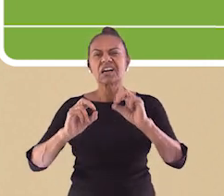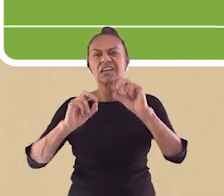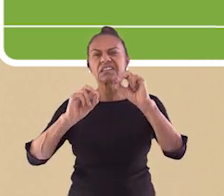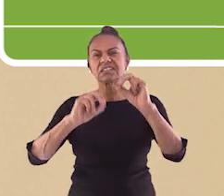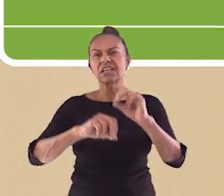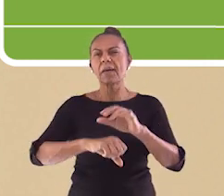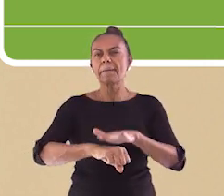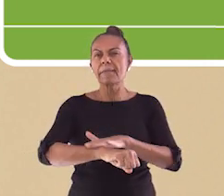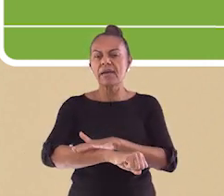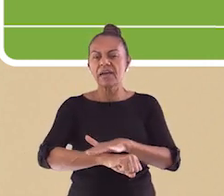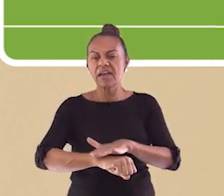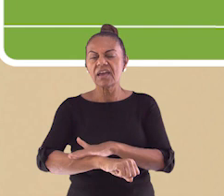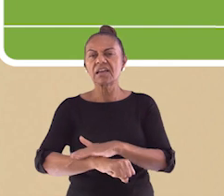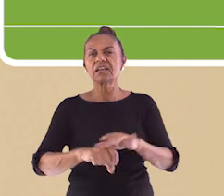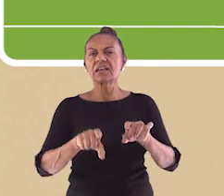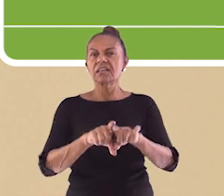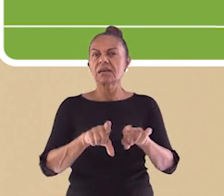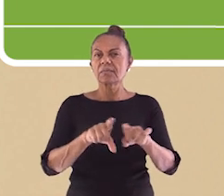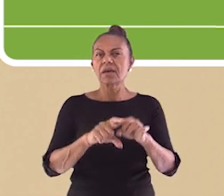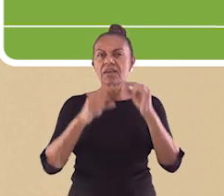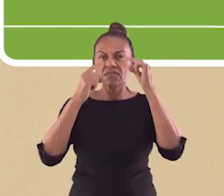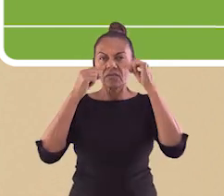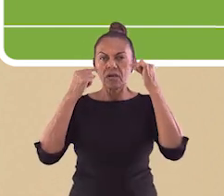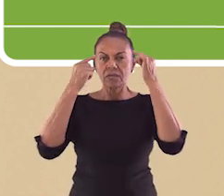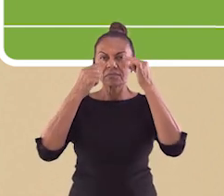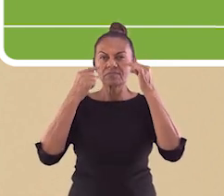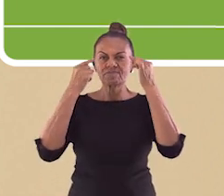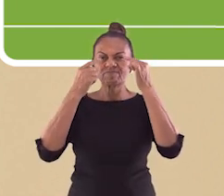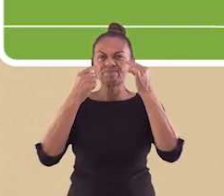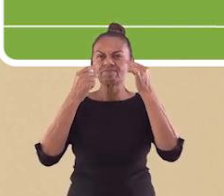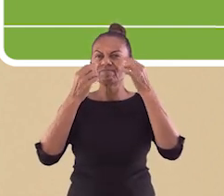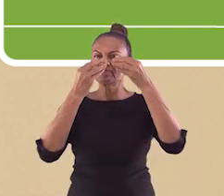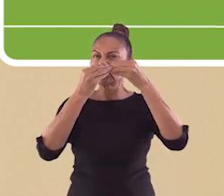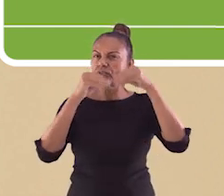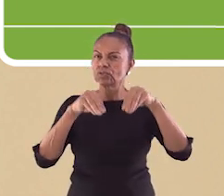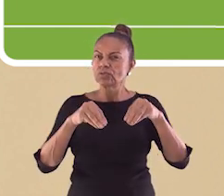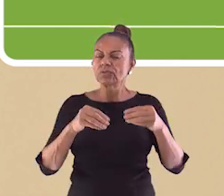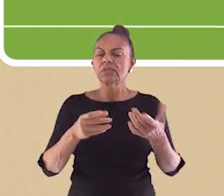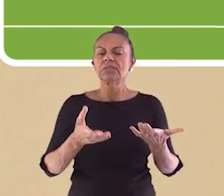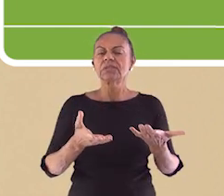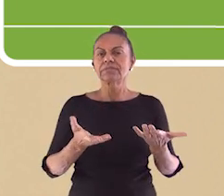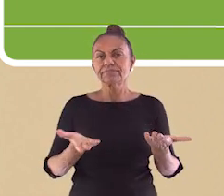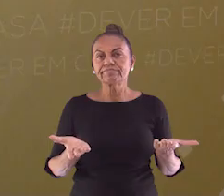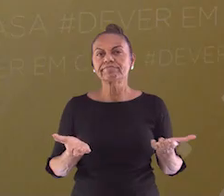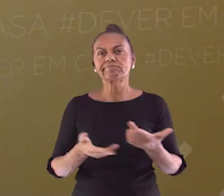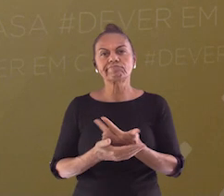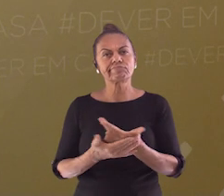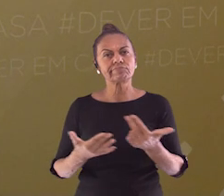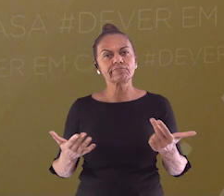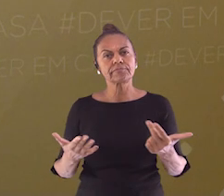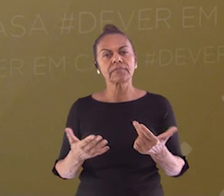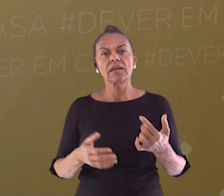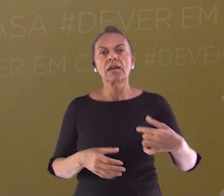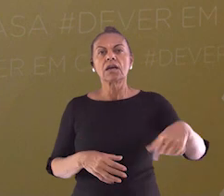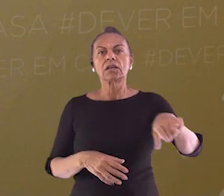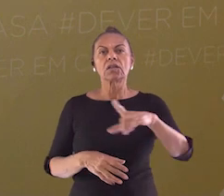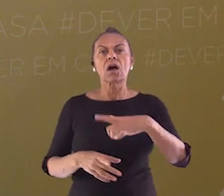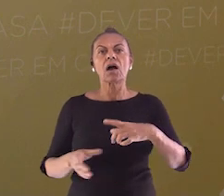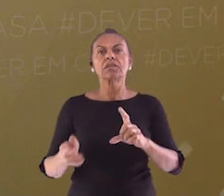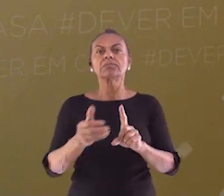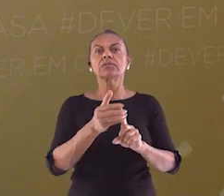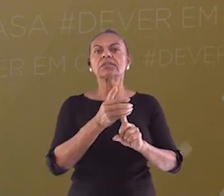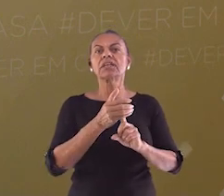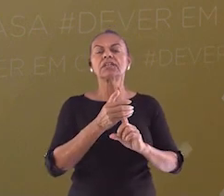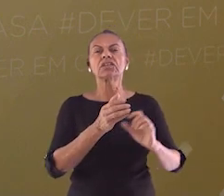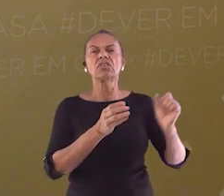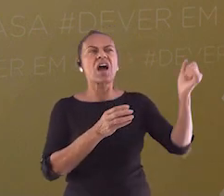de cegueira, causados também pela catarata. Em todo o mundo isso ocorre. Para nos proteger